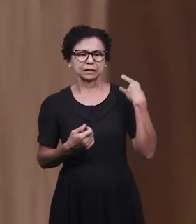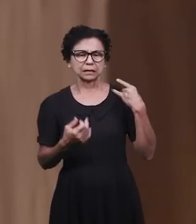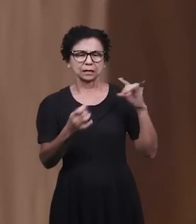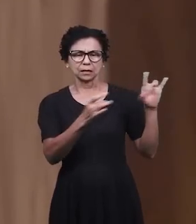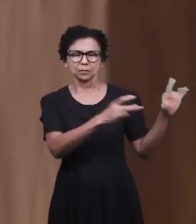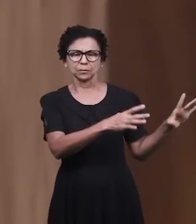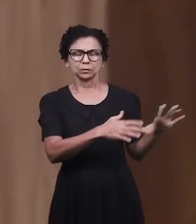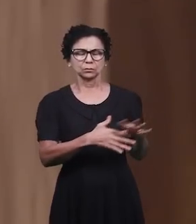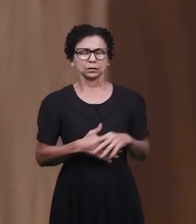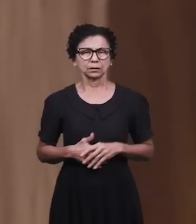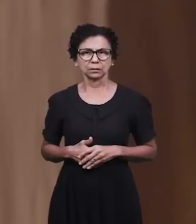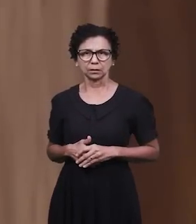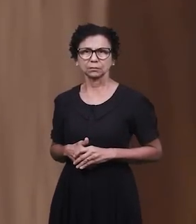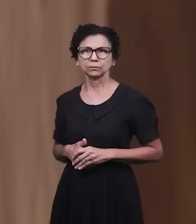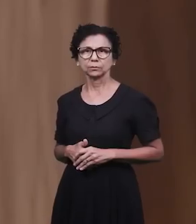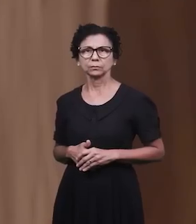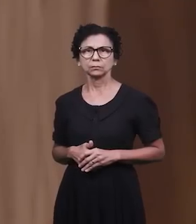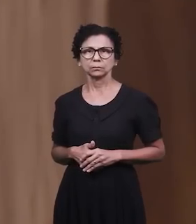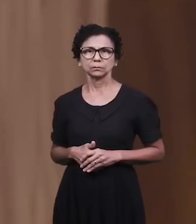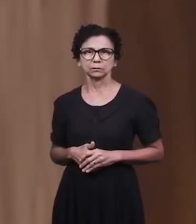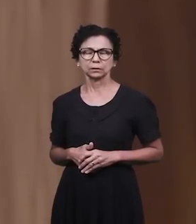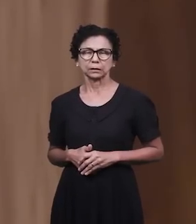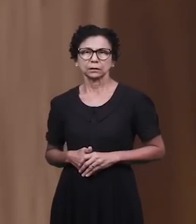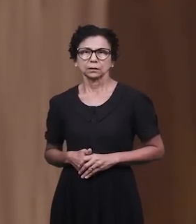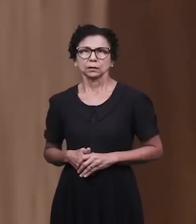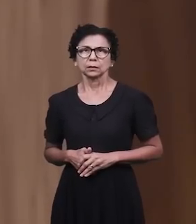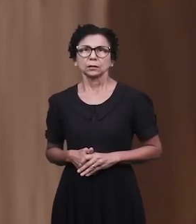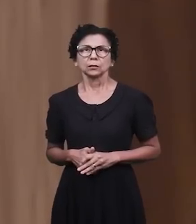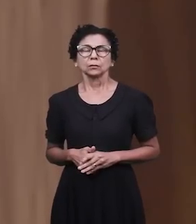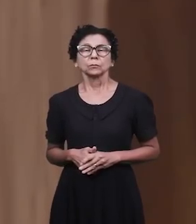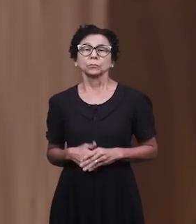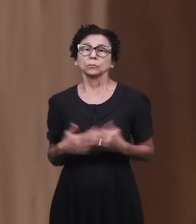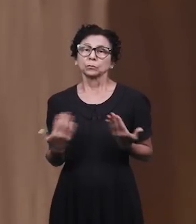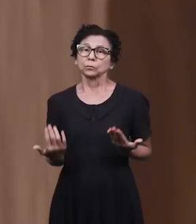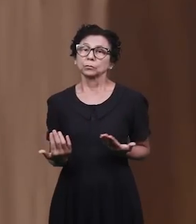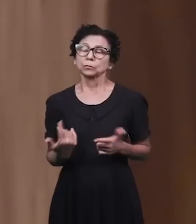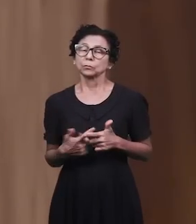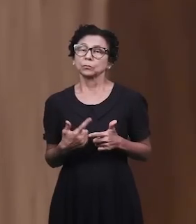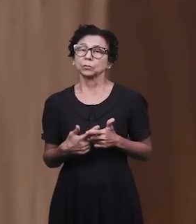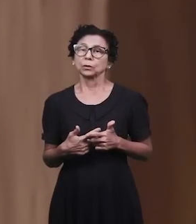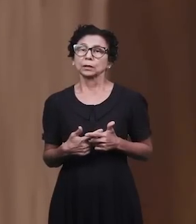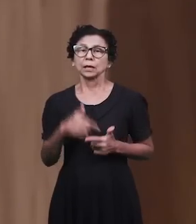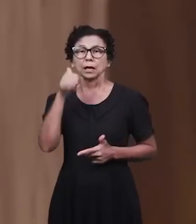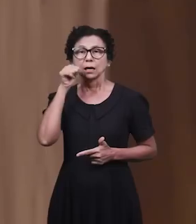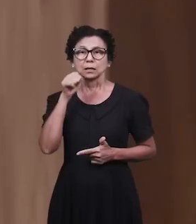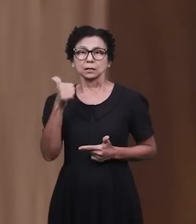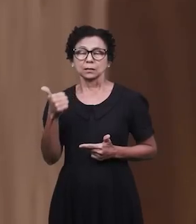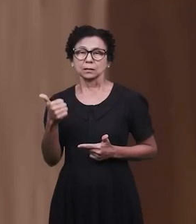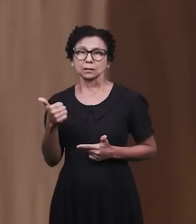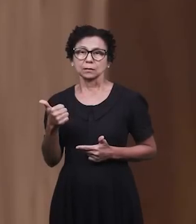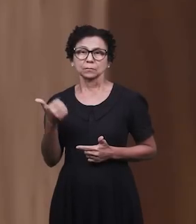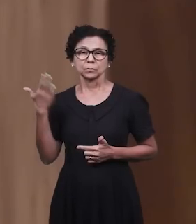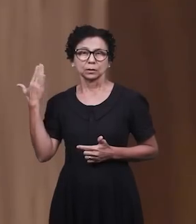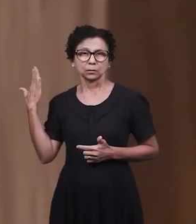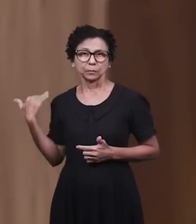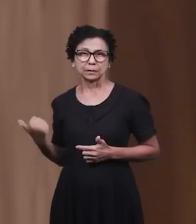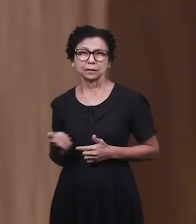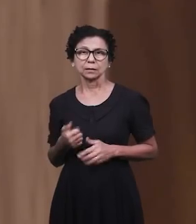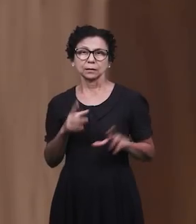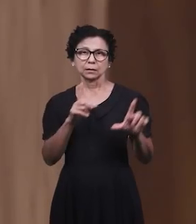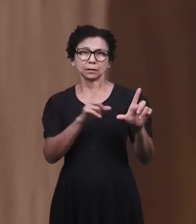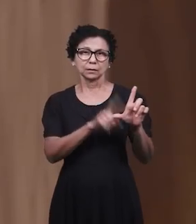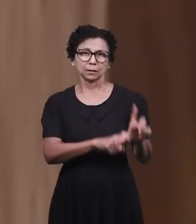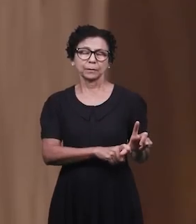pouca condição de se manter materialmente, sempre na dependência de um varão, mas havia mulheres que se dispuseram e